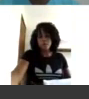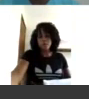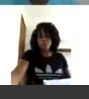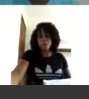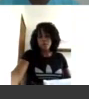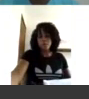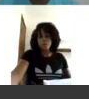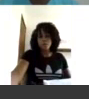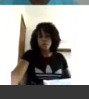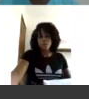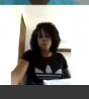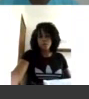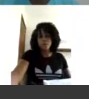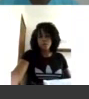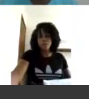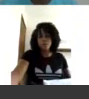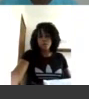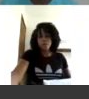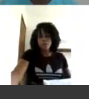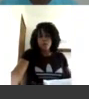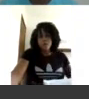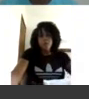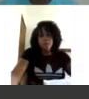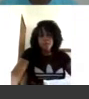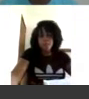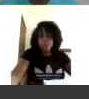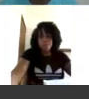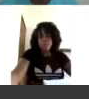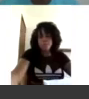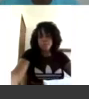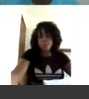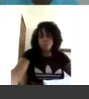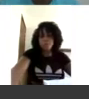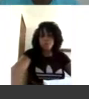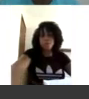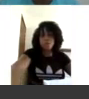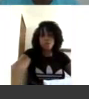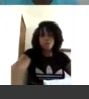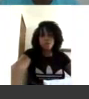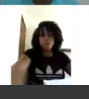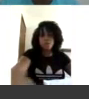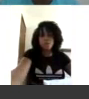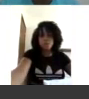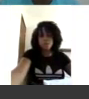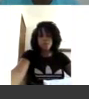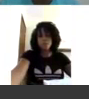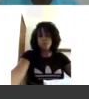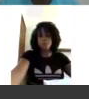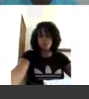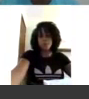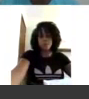Tivemos também o convidado professor J.C. Freitas, pedagogo também da Escola Municipal do Pescador, que trouxe como um